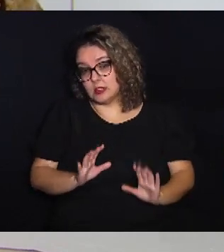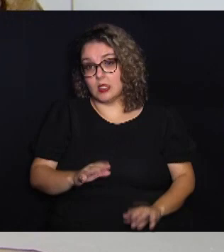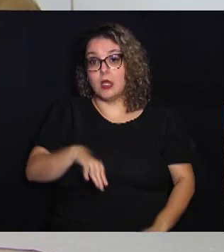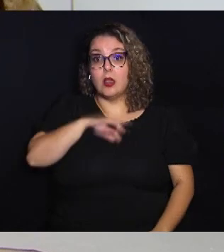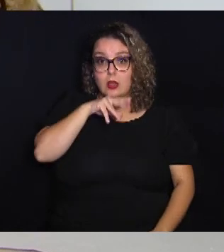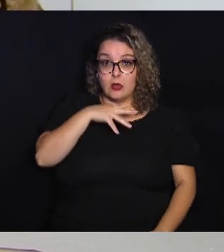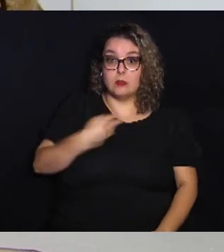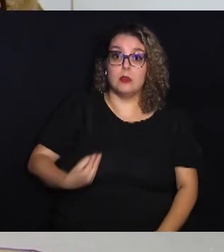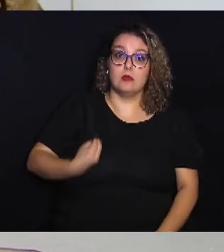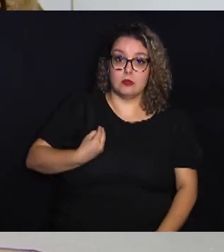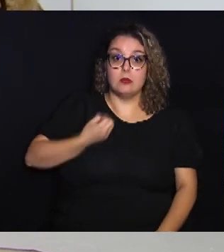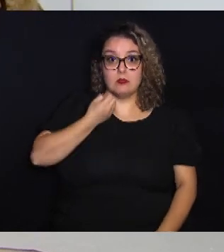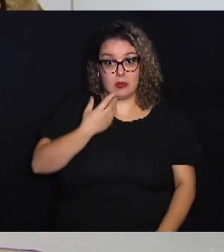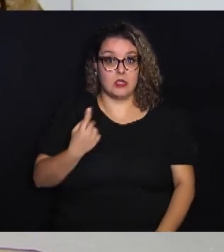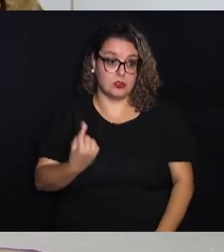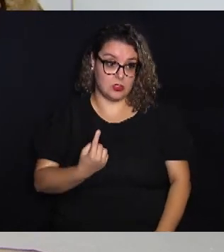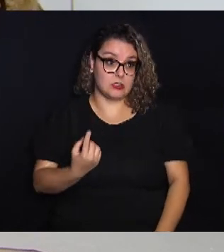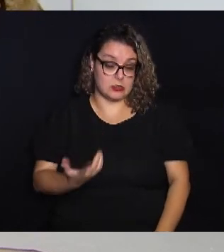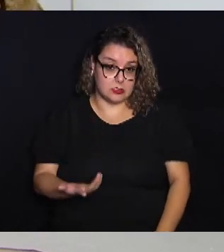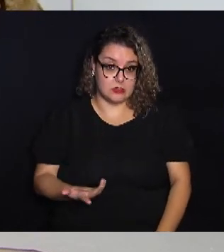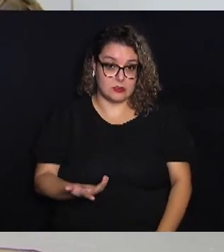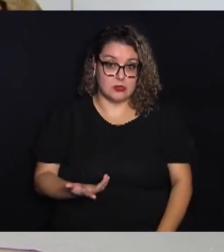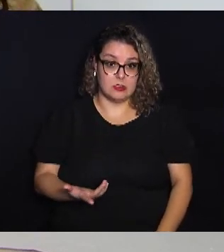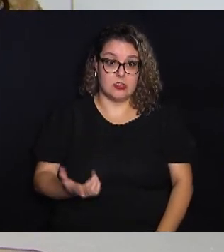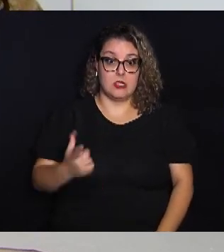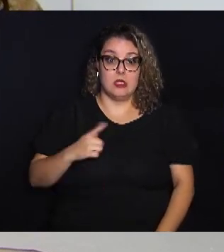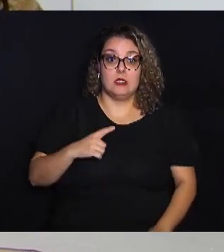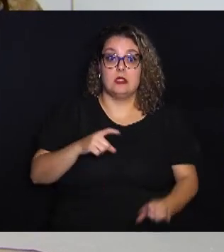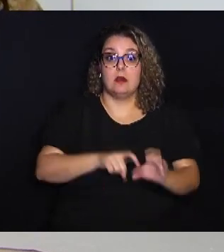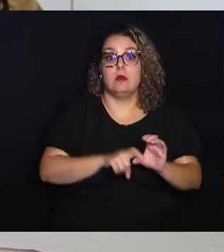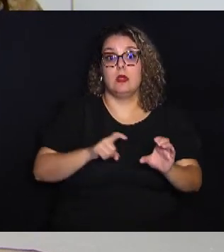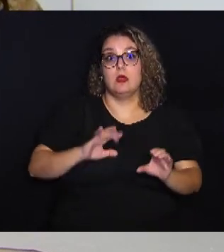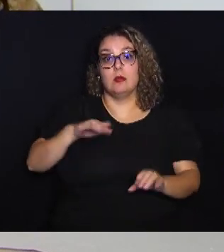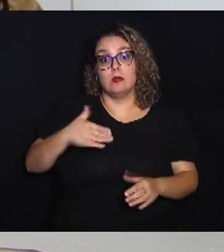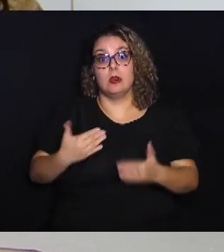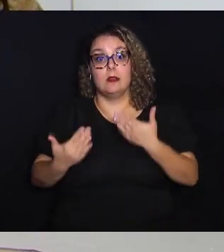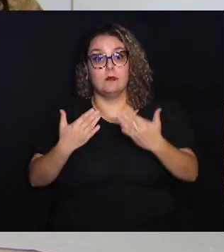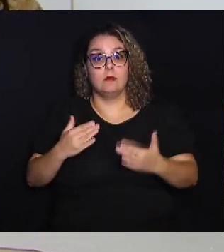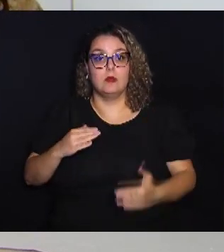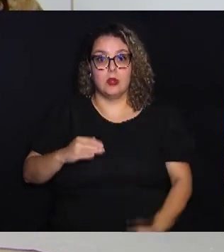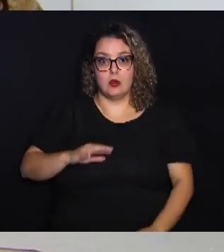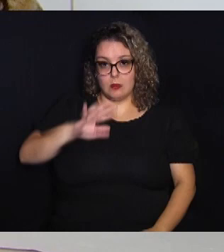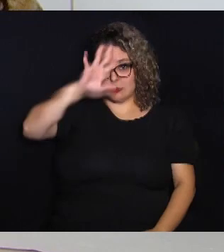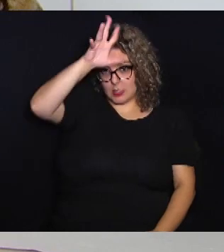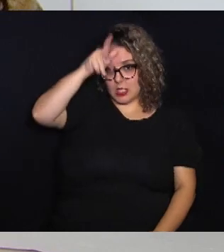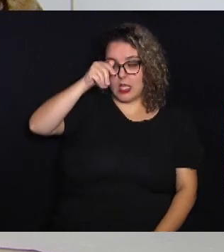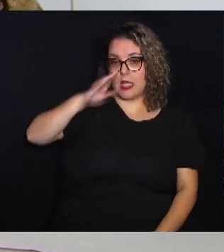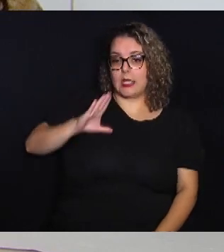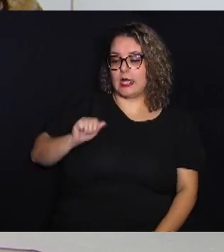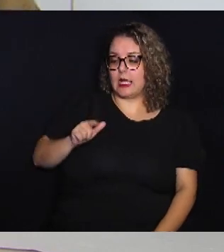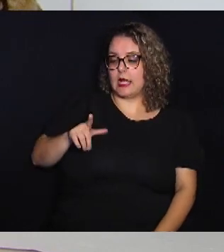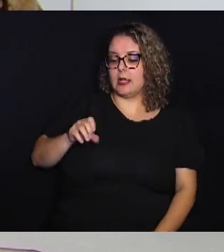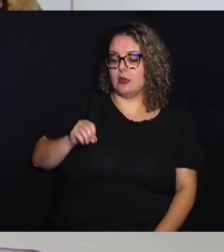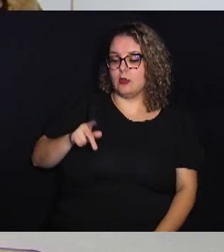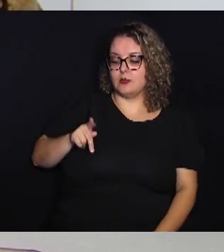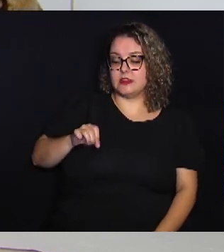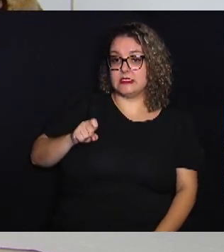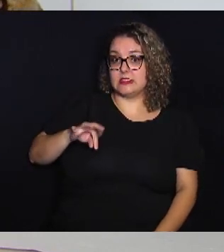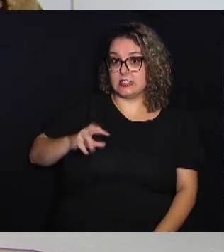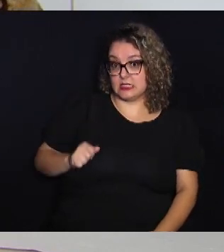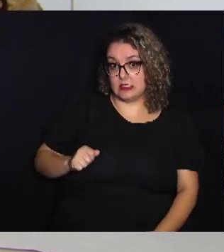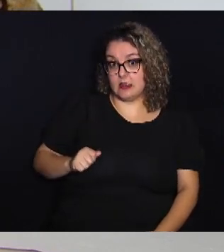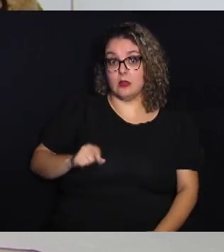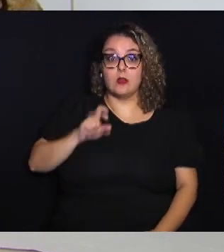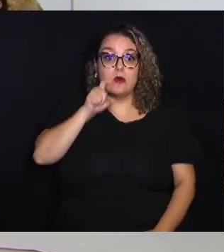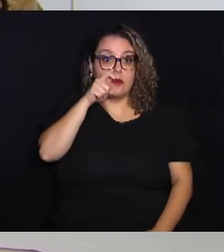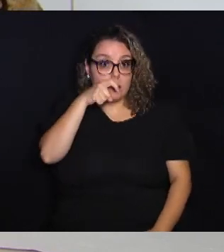É um animal que vive bem sozinho. Então, tem uma independência quando comparado a uma calopsita, um papagaio, que exige muito